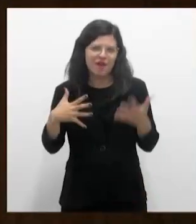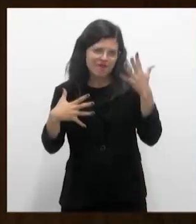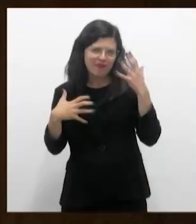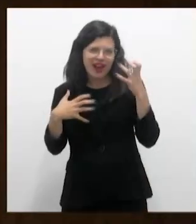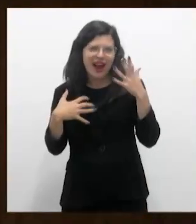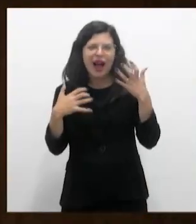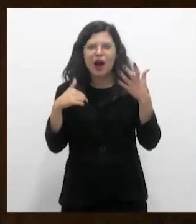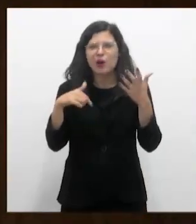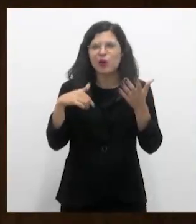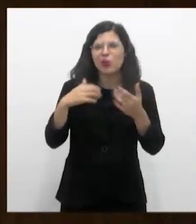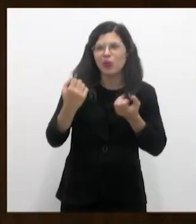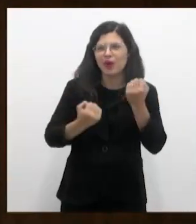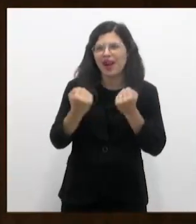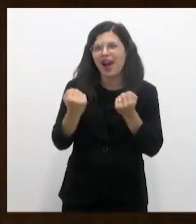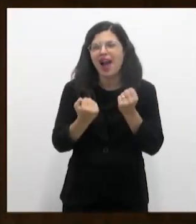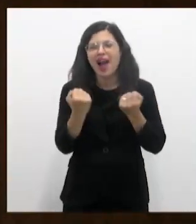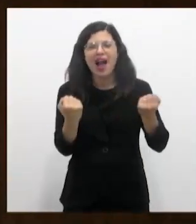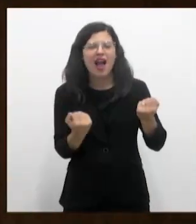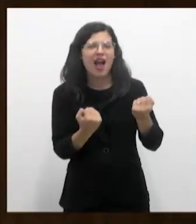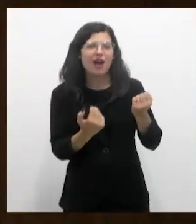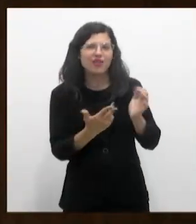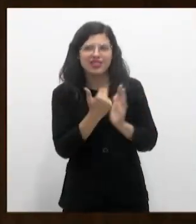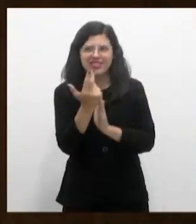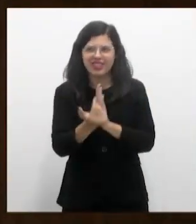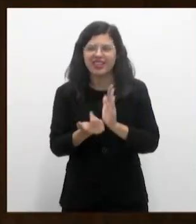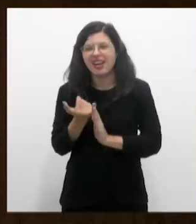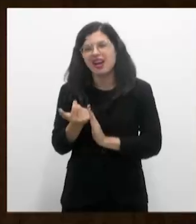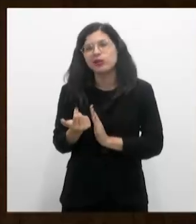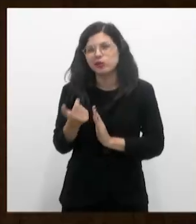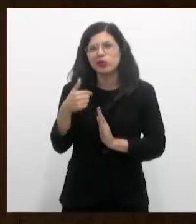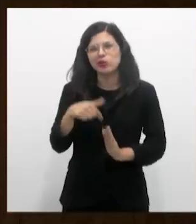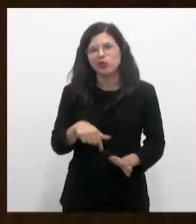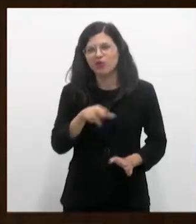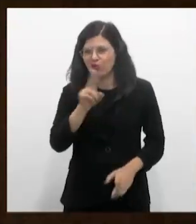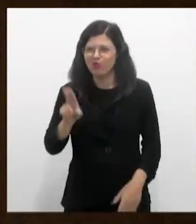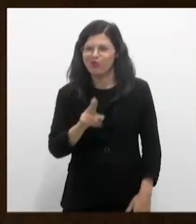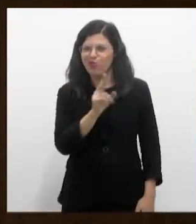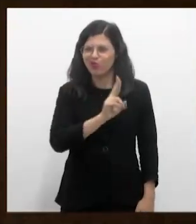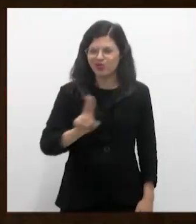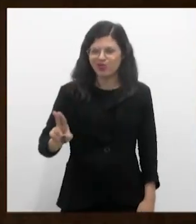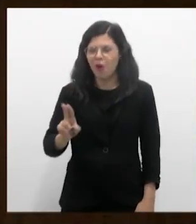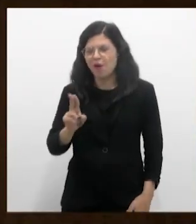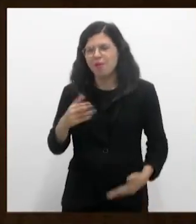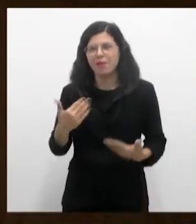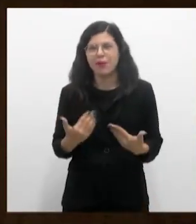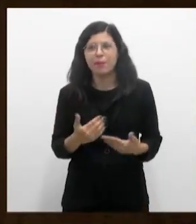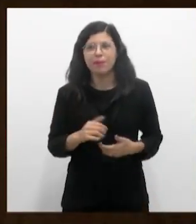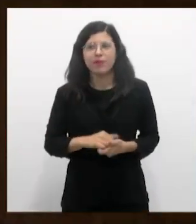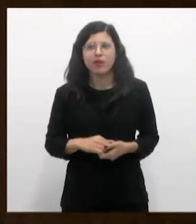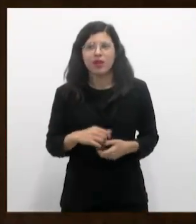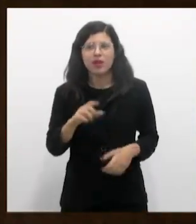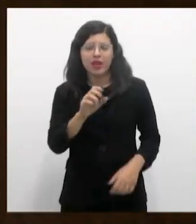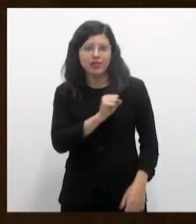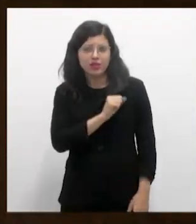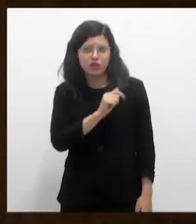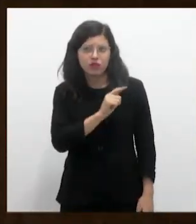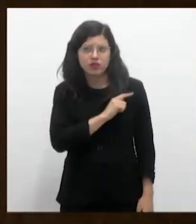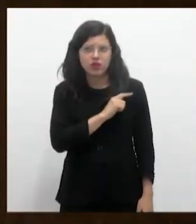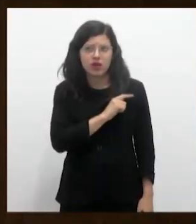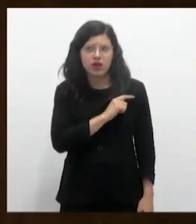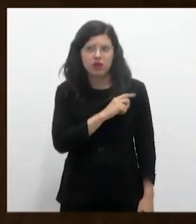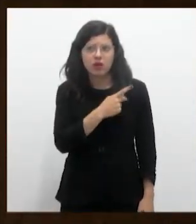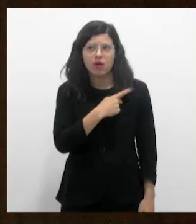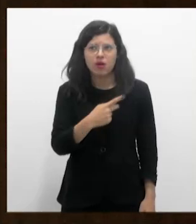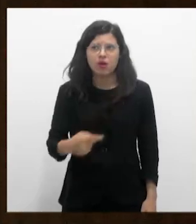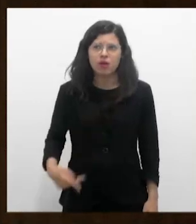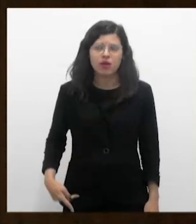desenhado, o pessoal disse, lá, o Fernando do carro do macaco, ficou Fernando Macaco o apelido. Fernando Macaco, ele é de São Gonçalo, ele é presidente